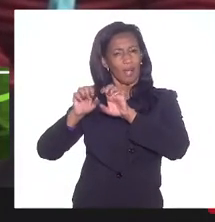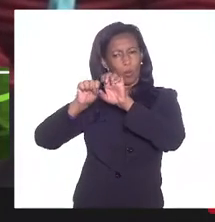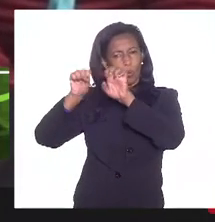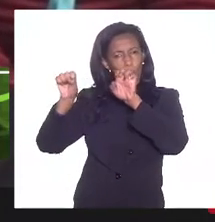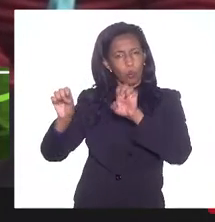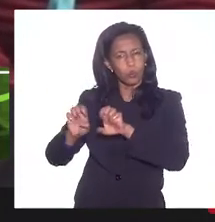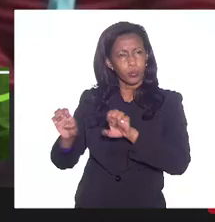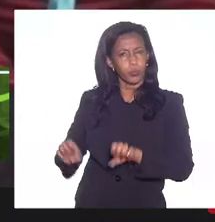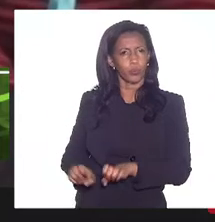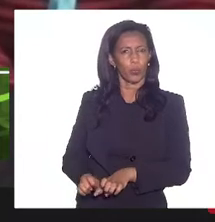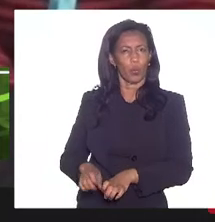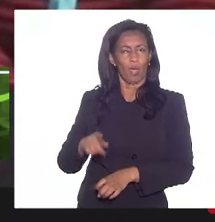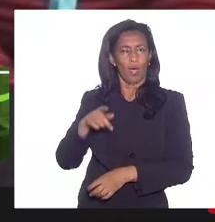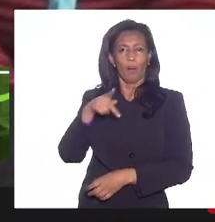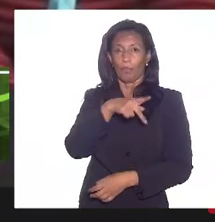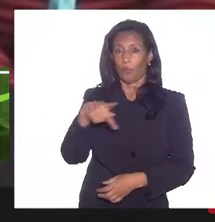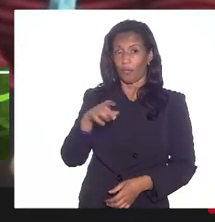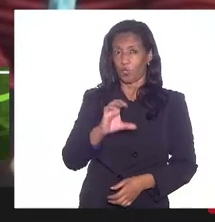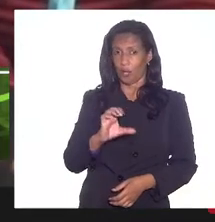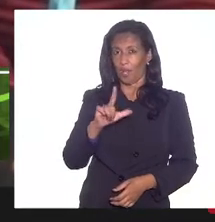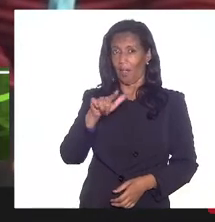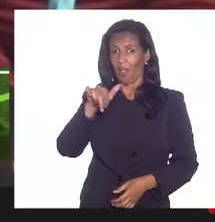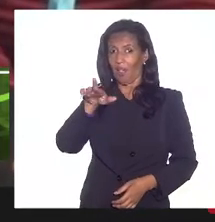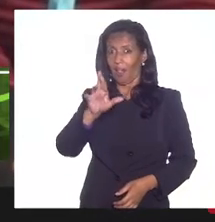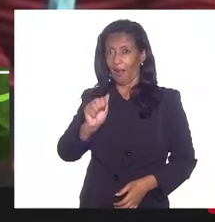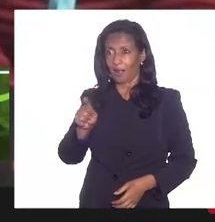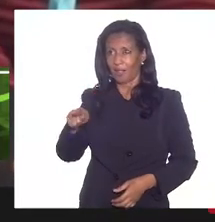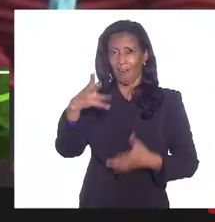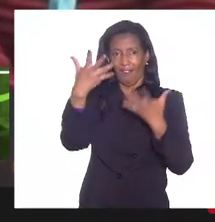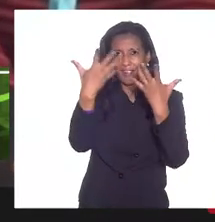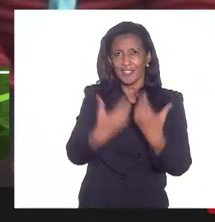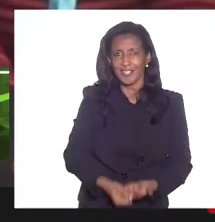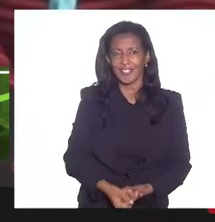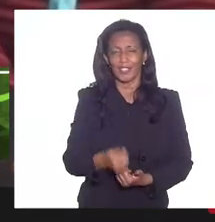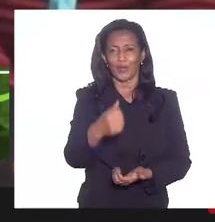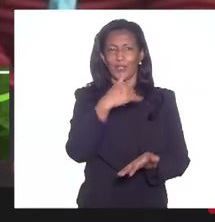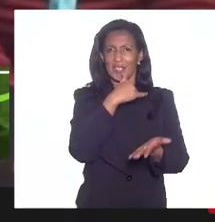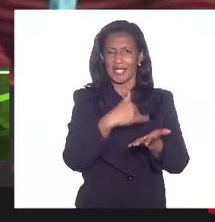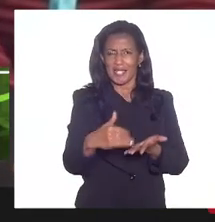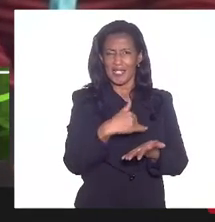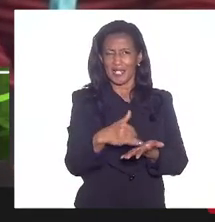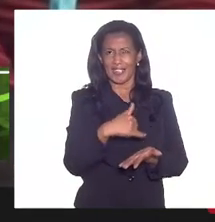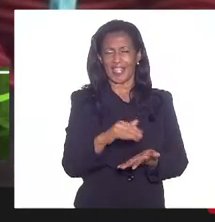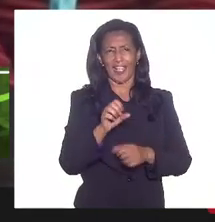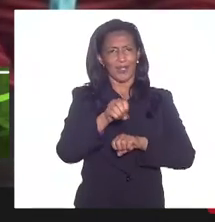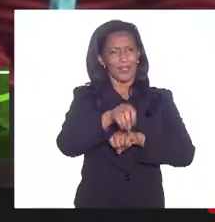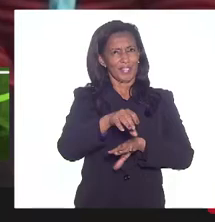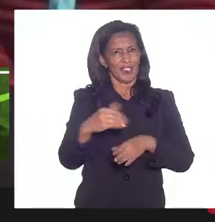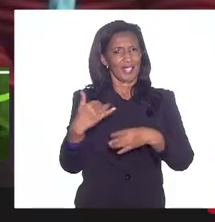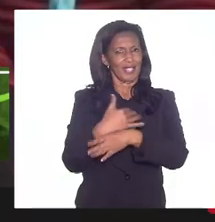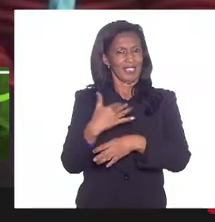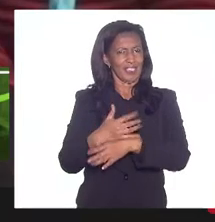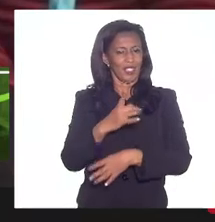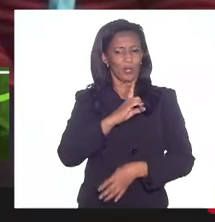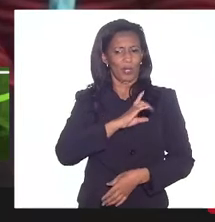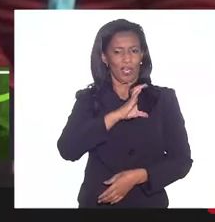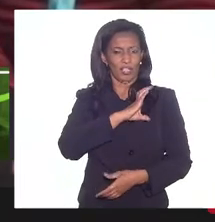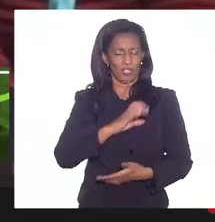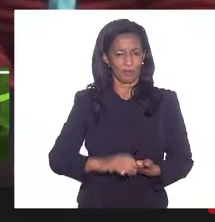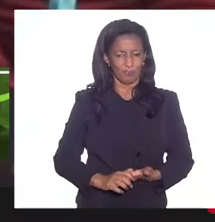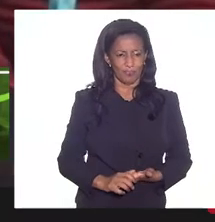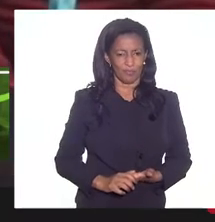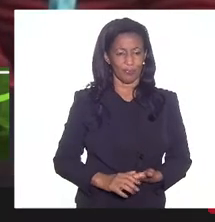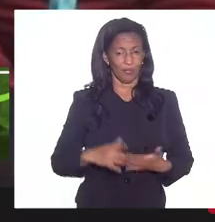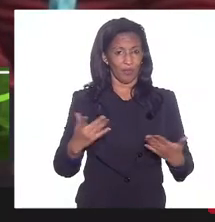a professora Cláudia aceitou o nosso desafio estava secretária de educação na cidade do que de Caxias